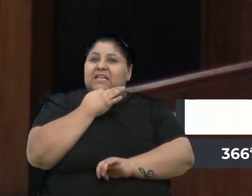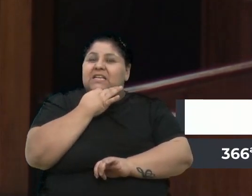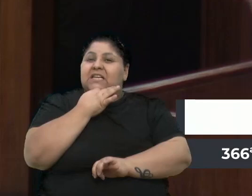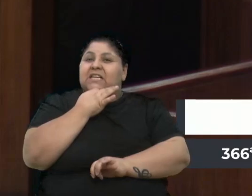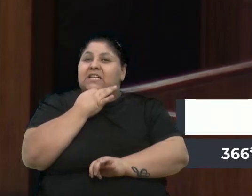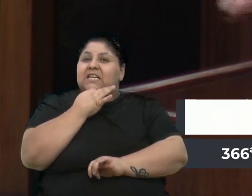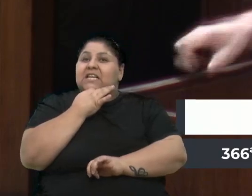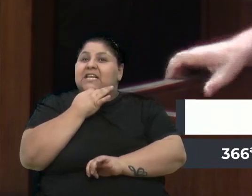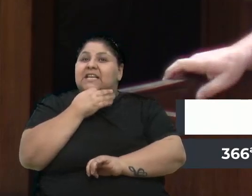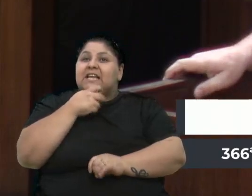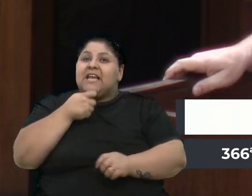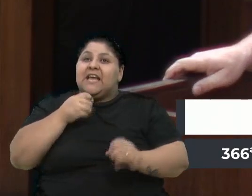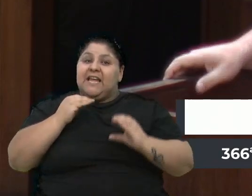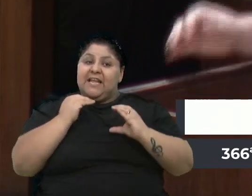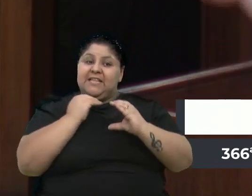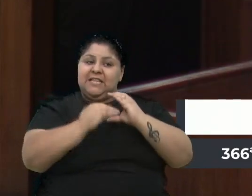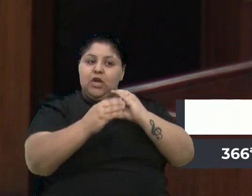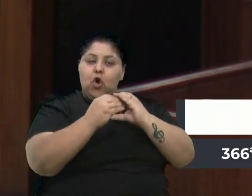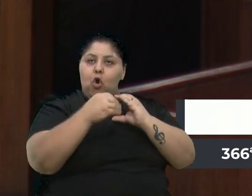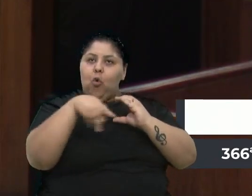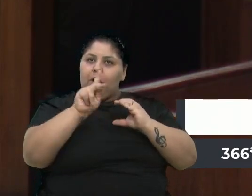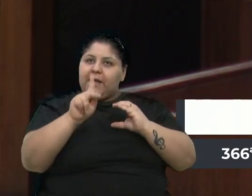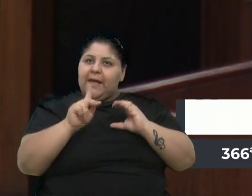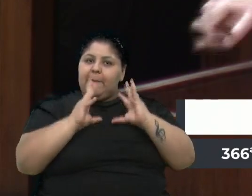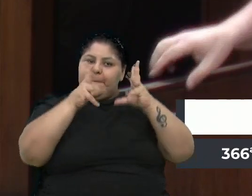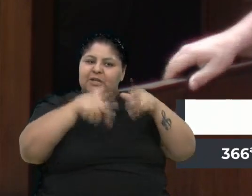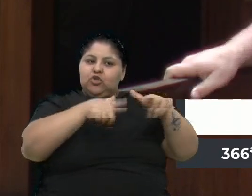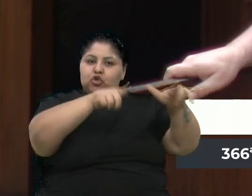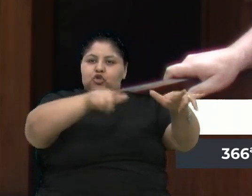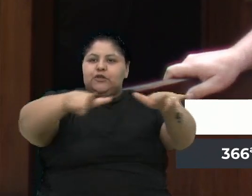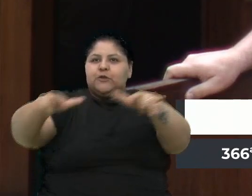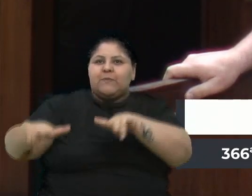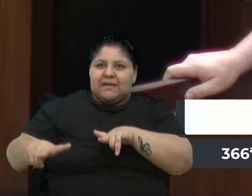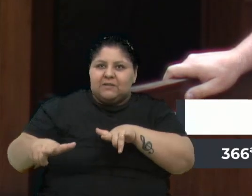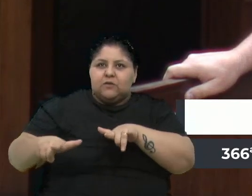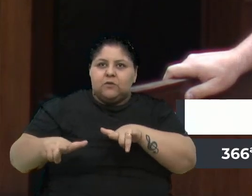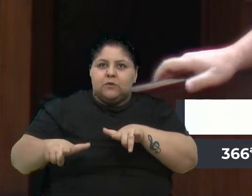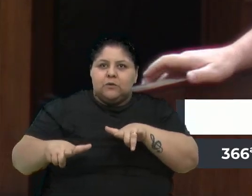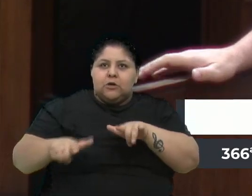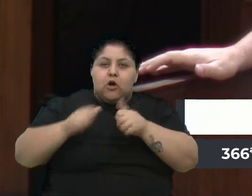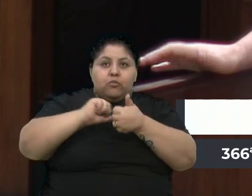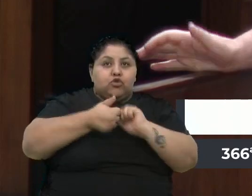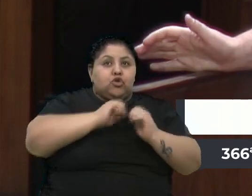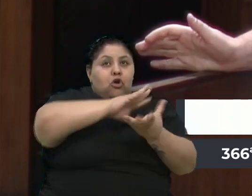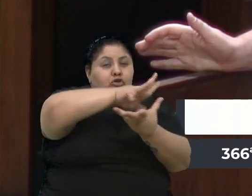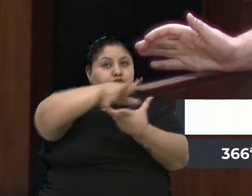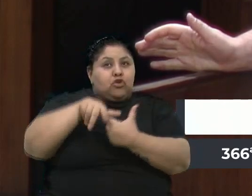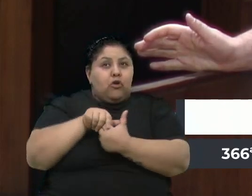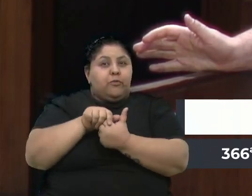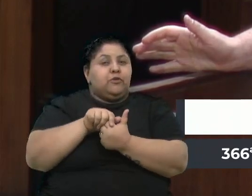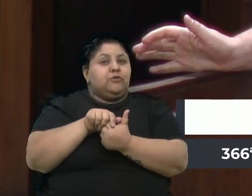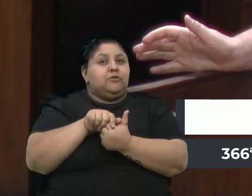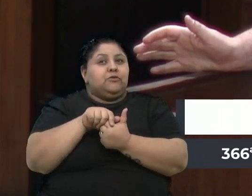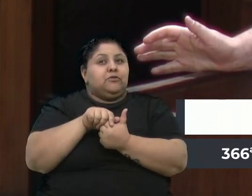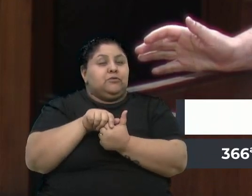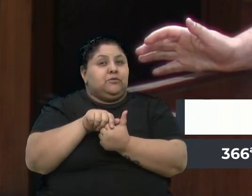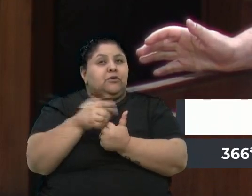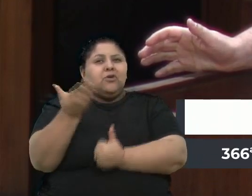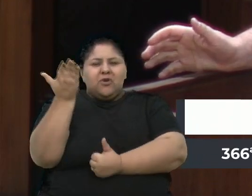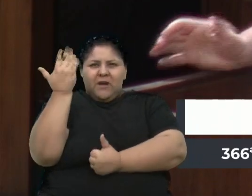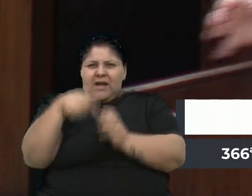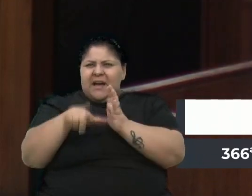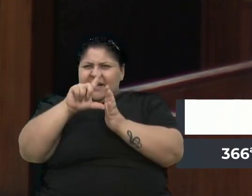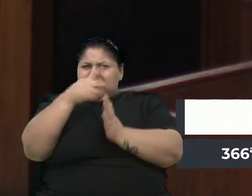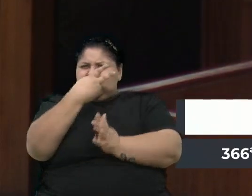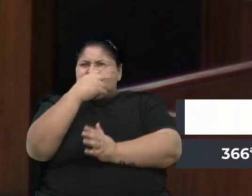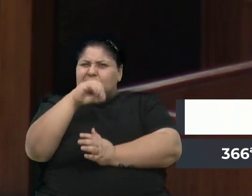deu ok para todos esses espaços para a Copa de 2014 no Brasil. Então, estrutura física nós temos. O